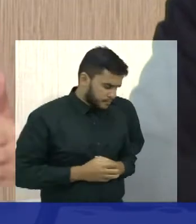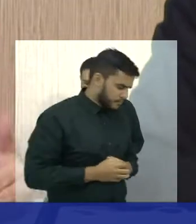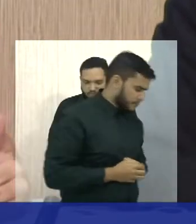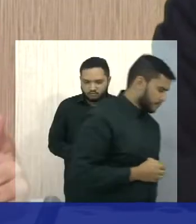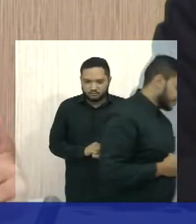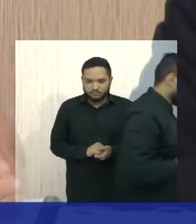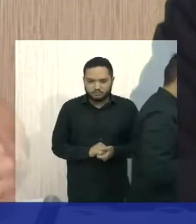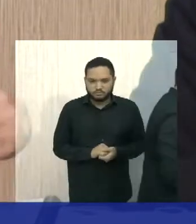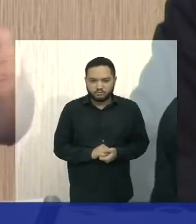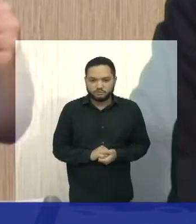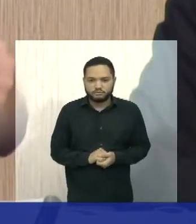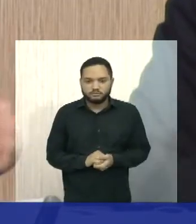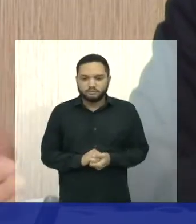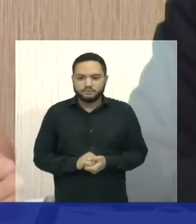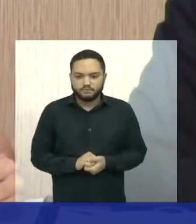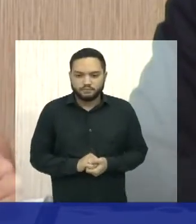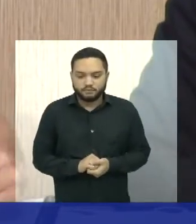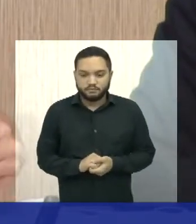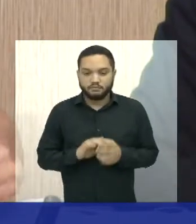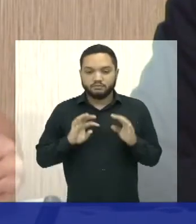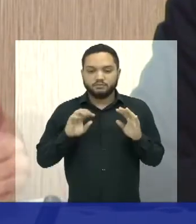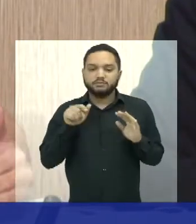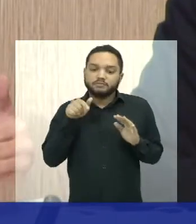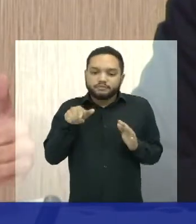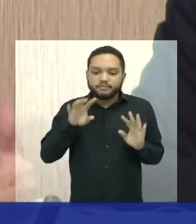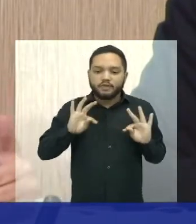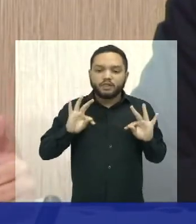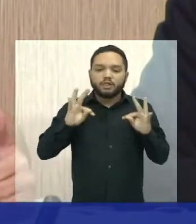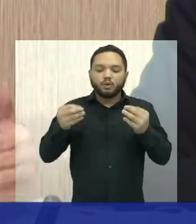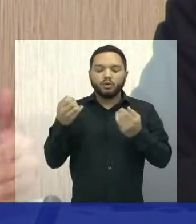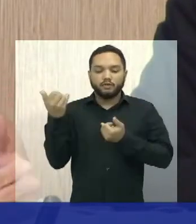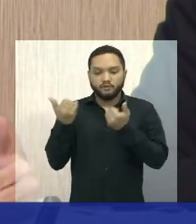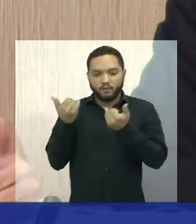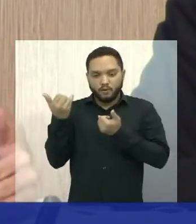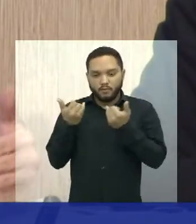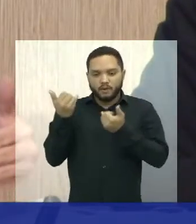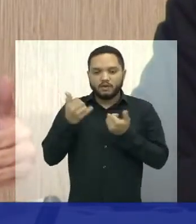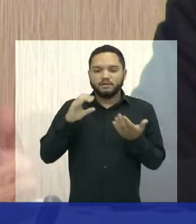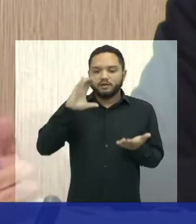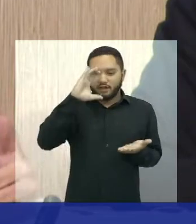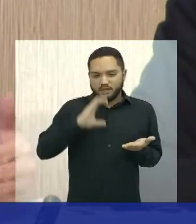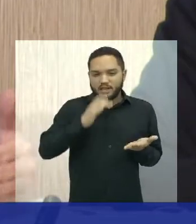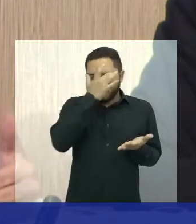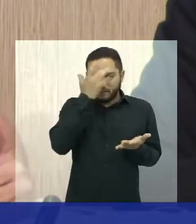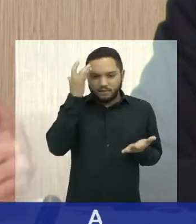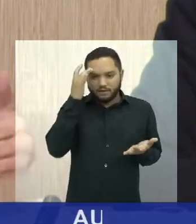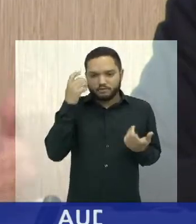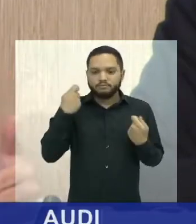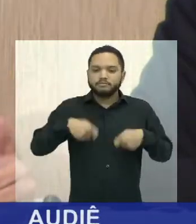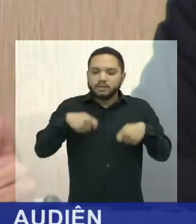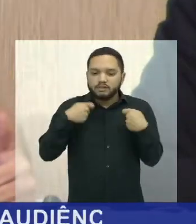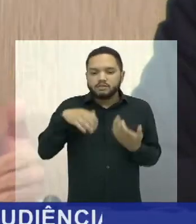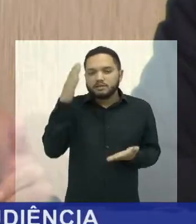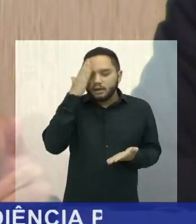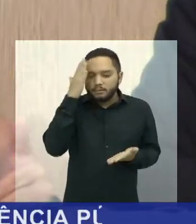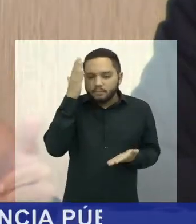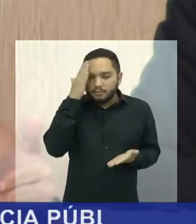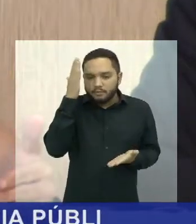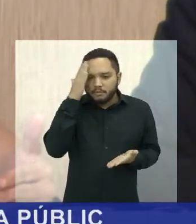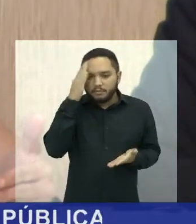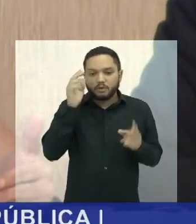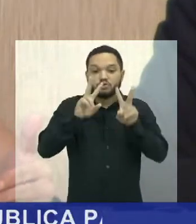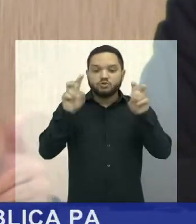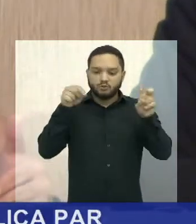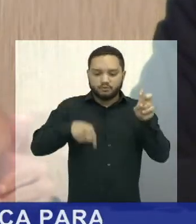diz respeito a todas as informações que o cidadão deve, sim, saber sobre a